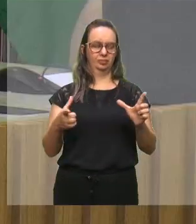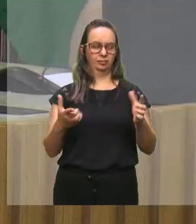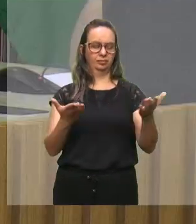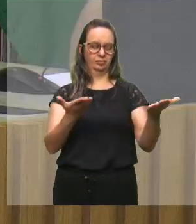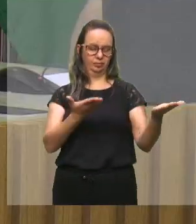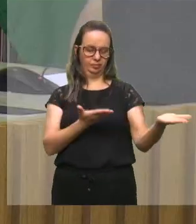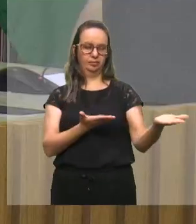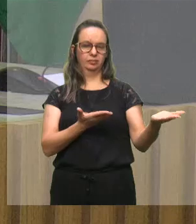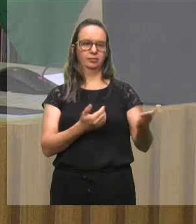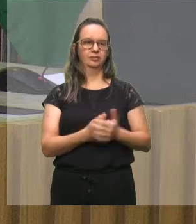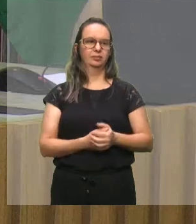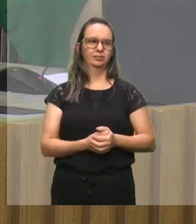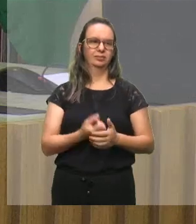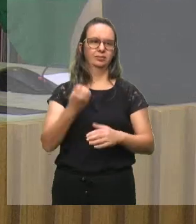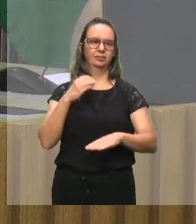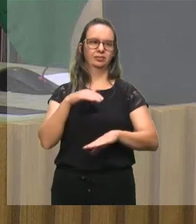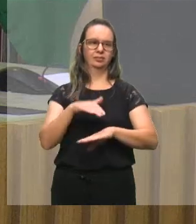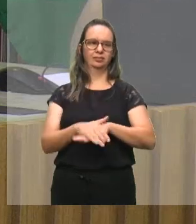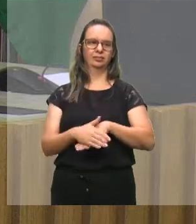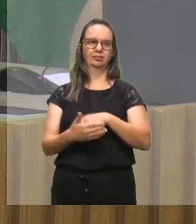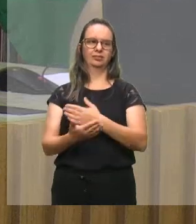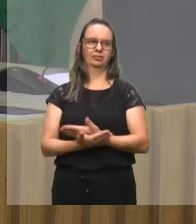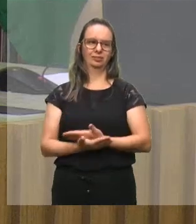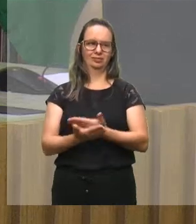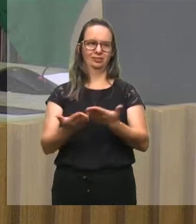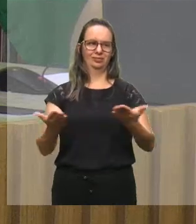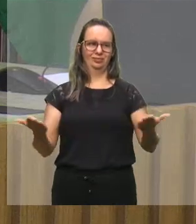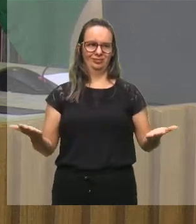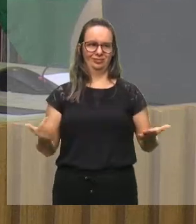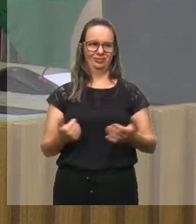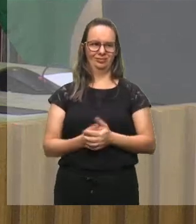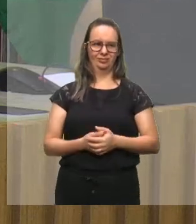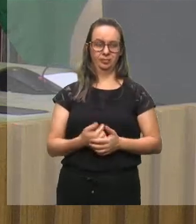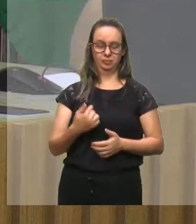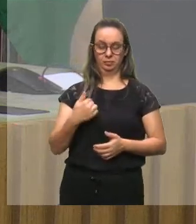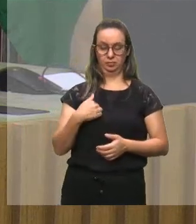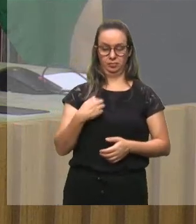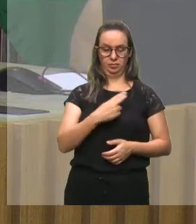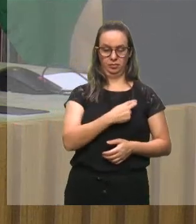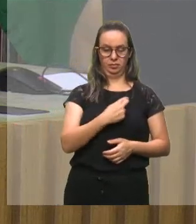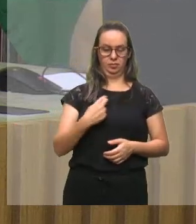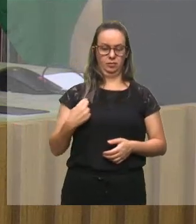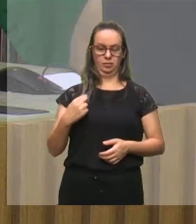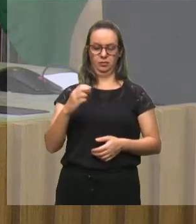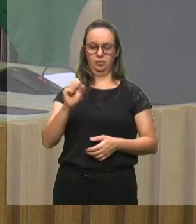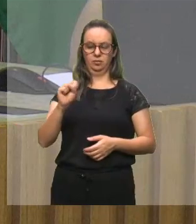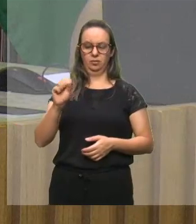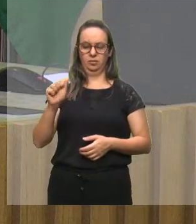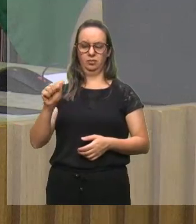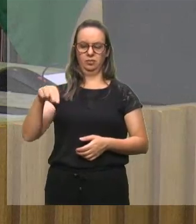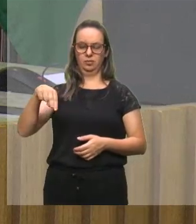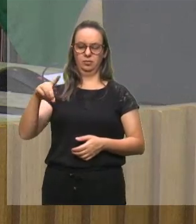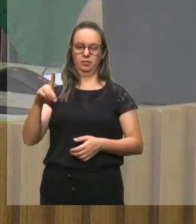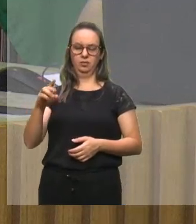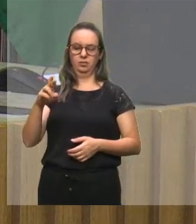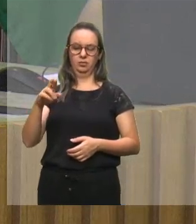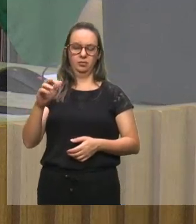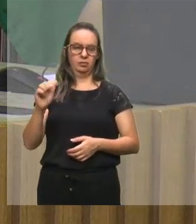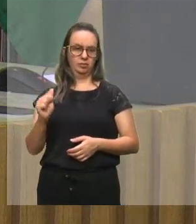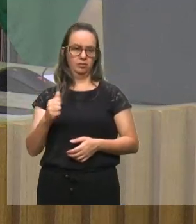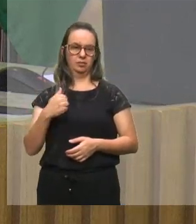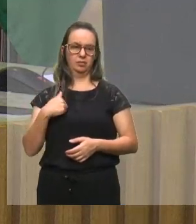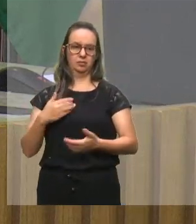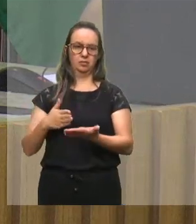Obrigada. Boa noite a todos. Como ele já me apresentou, eu sou a Sandra Carvalho da Silva, faço parte há 24 anos da